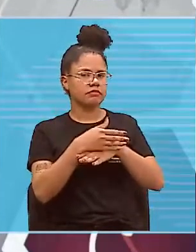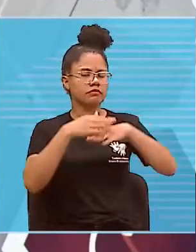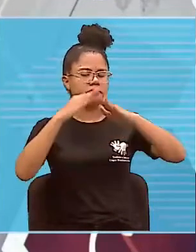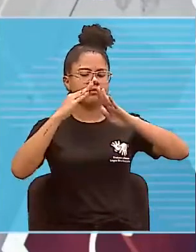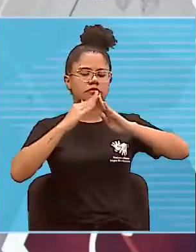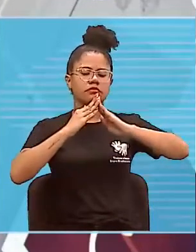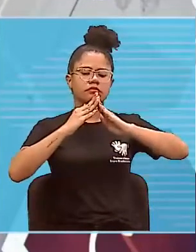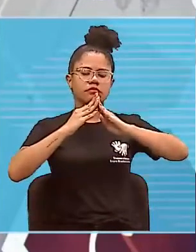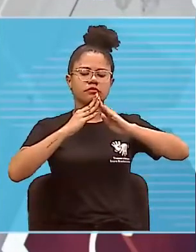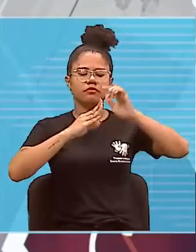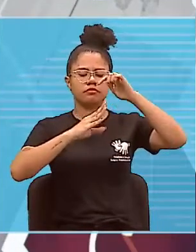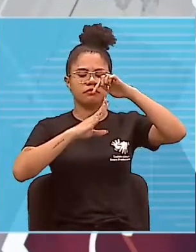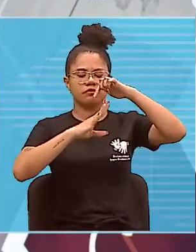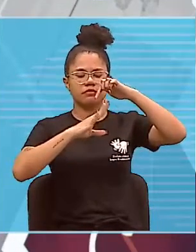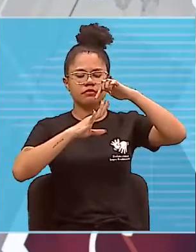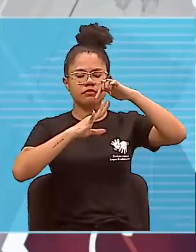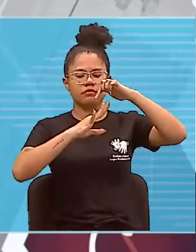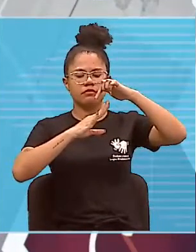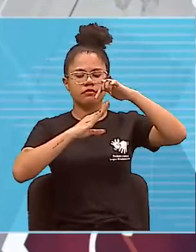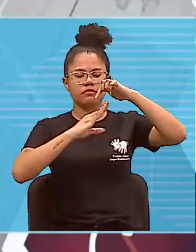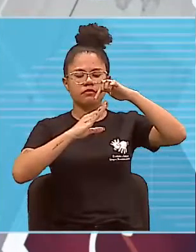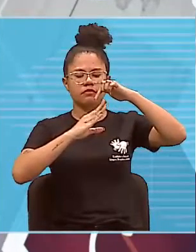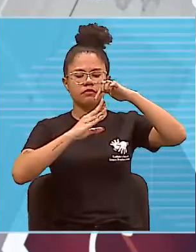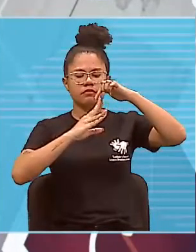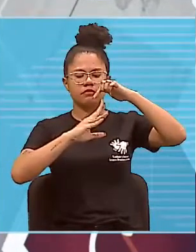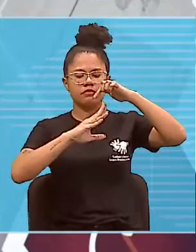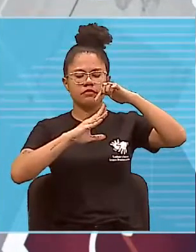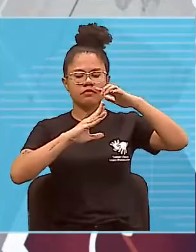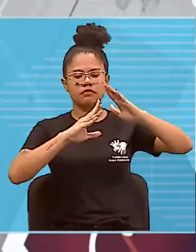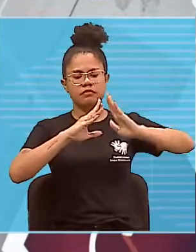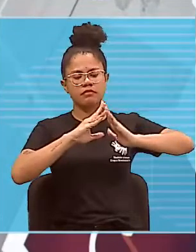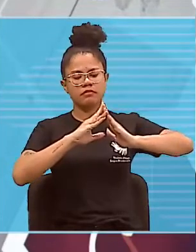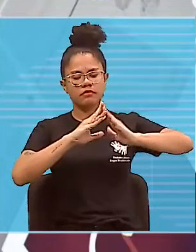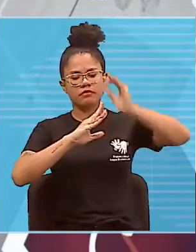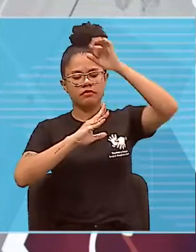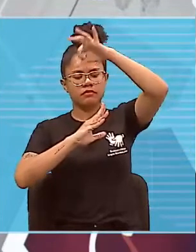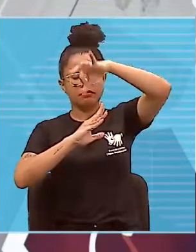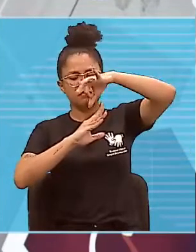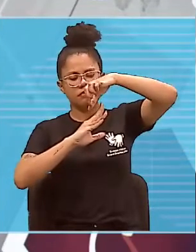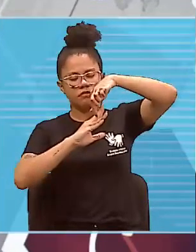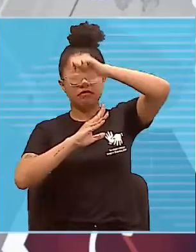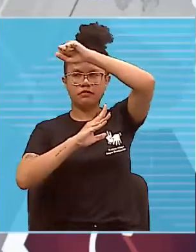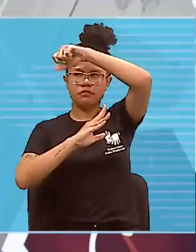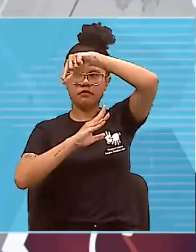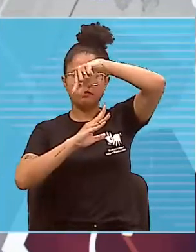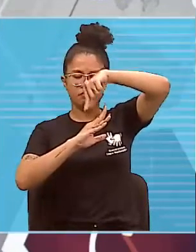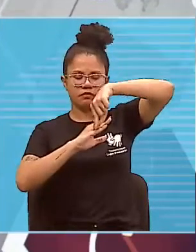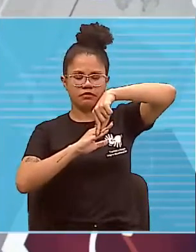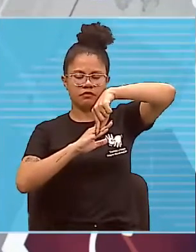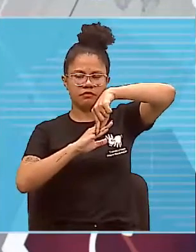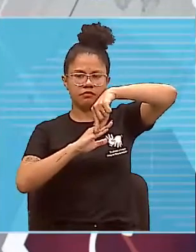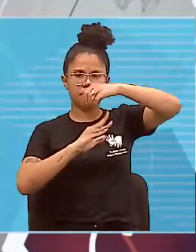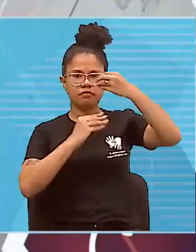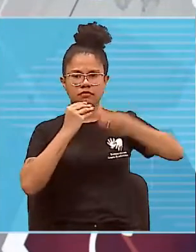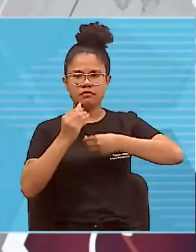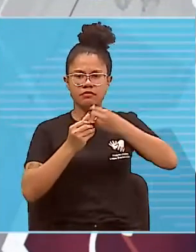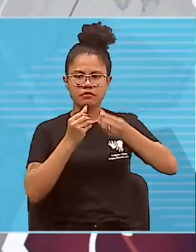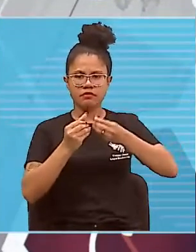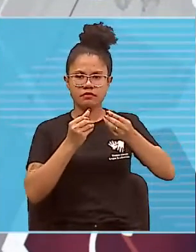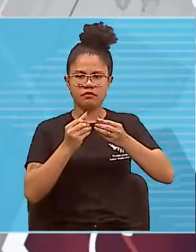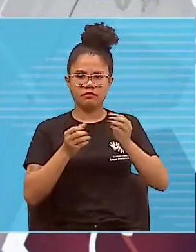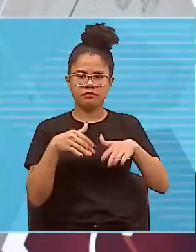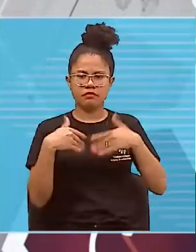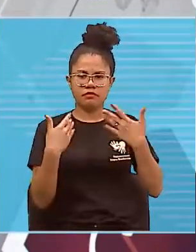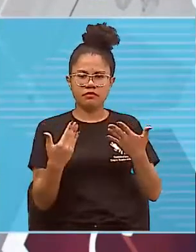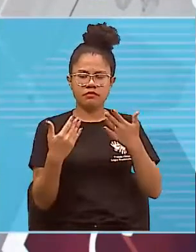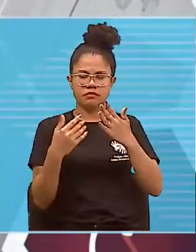teto até então se explicava pelo princípio da propagação retilínea que é um